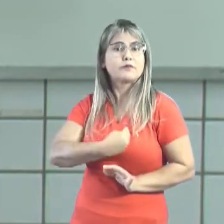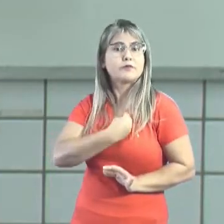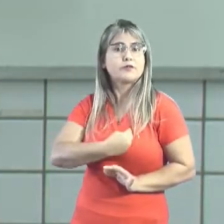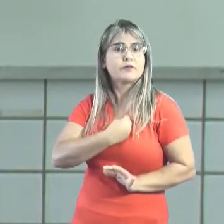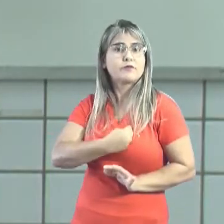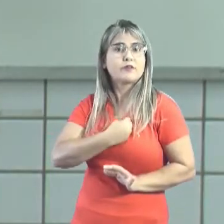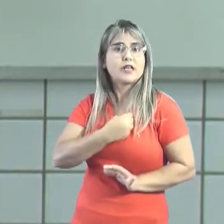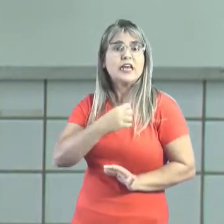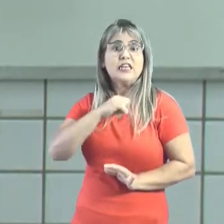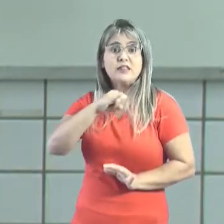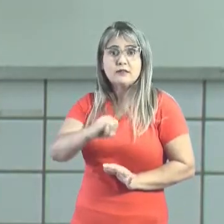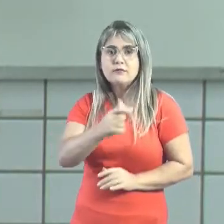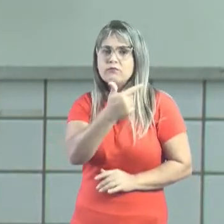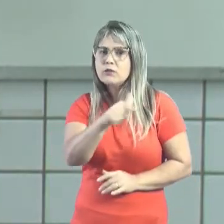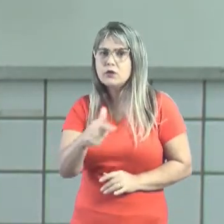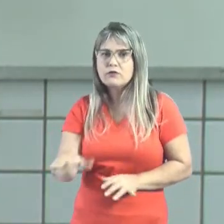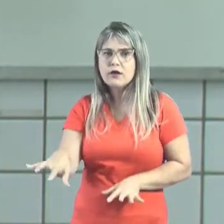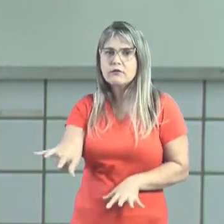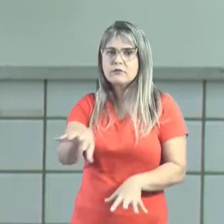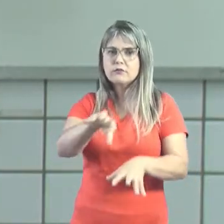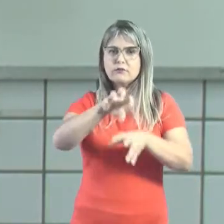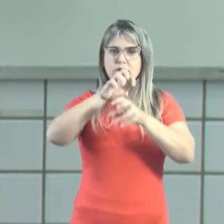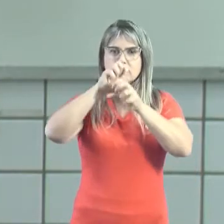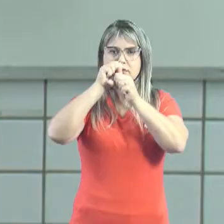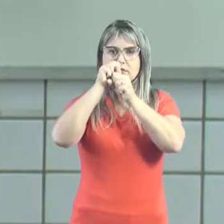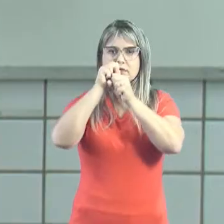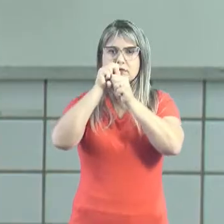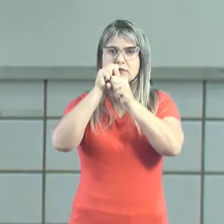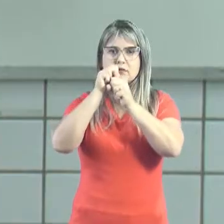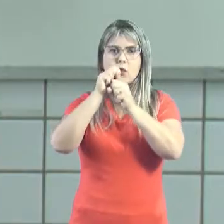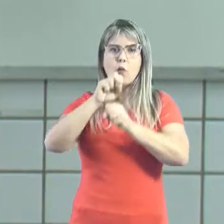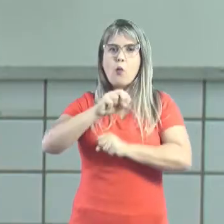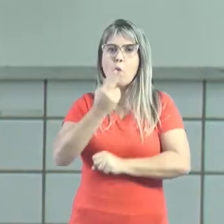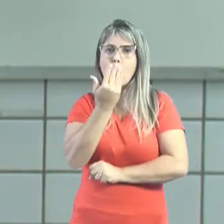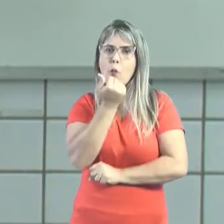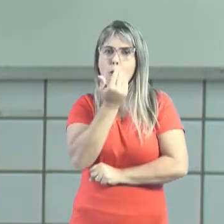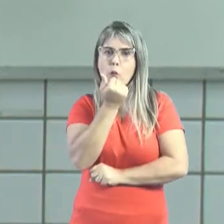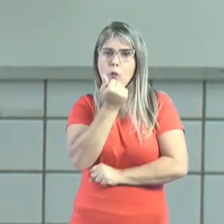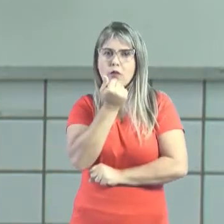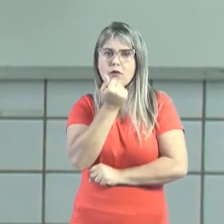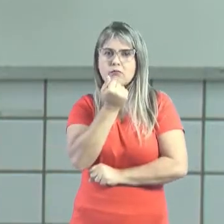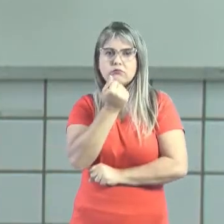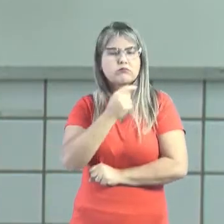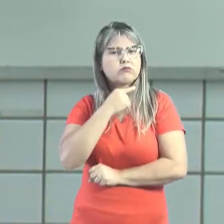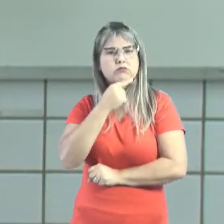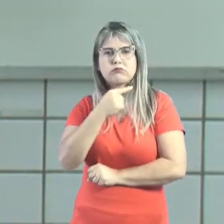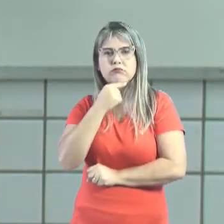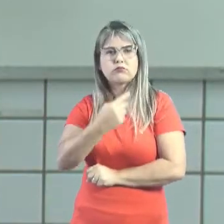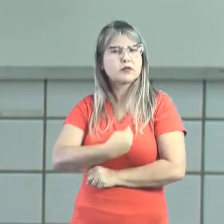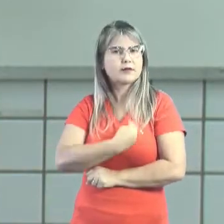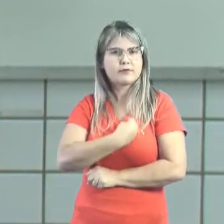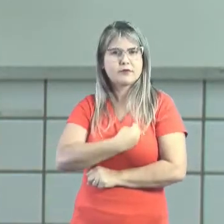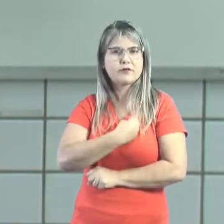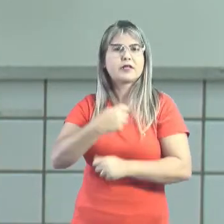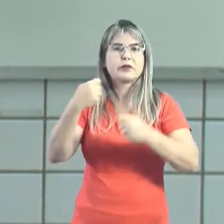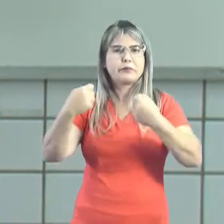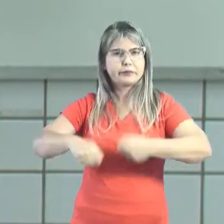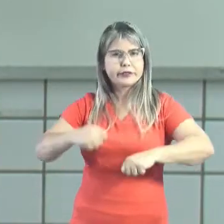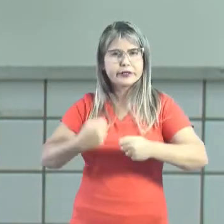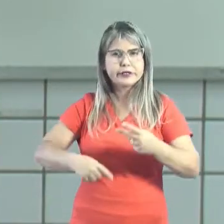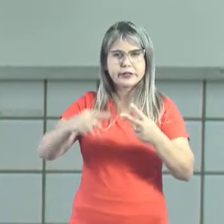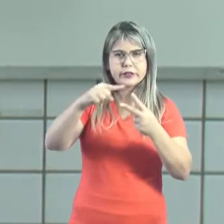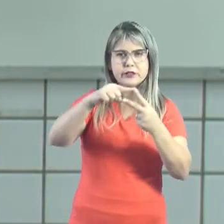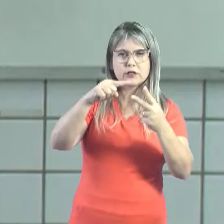sem digestão e sem respiração, além de outras atividades vitais também, que